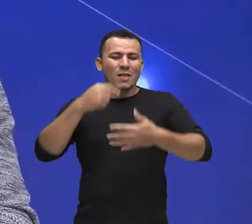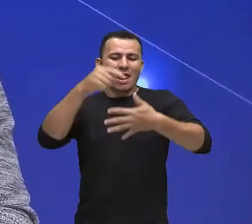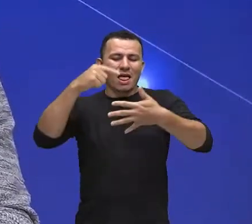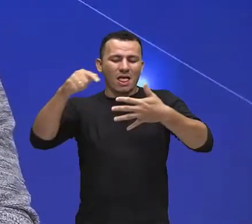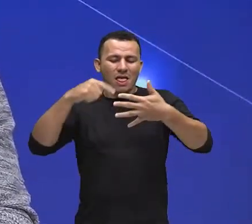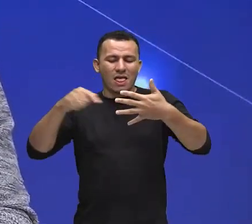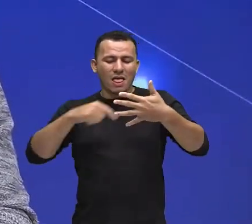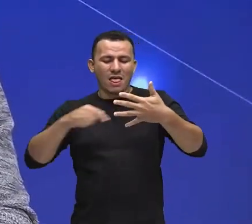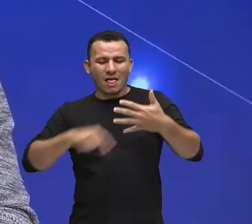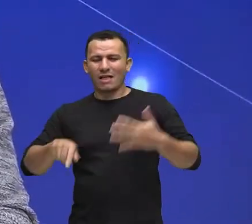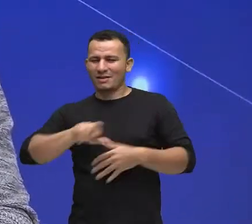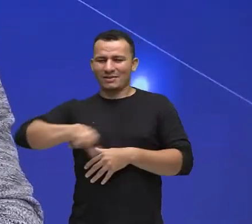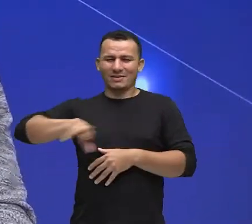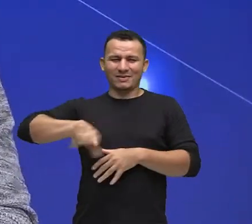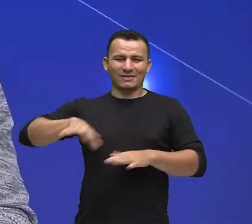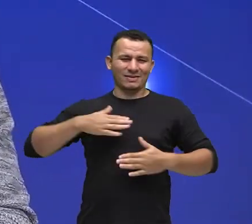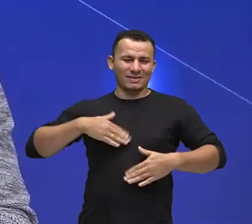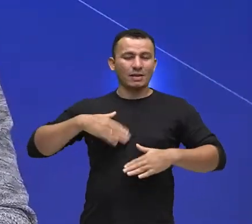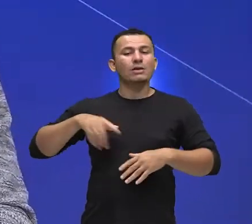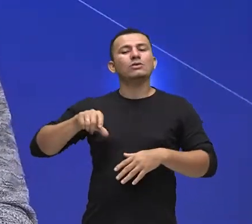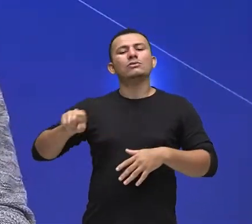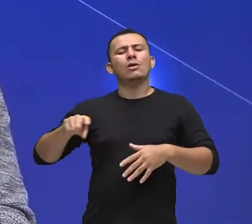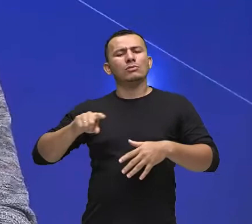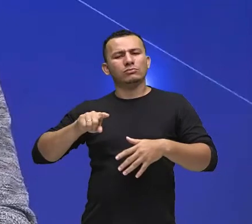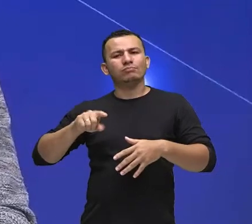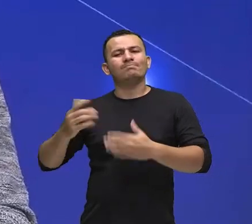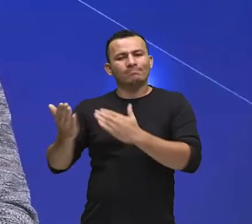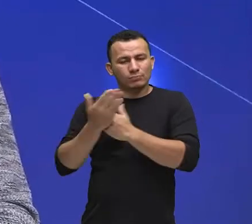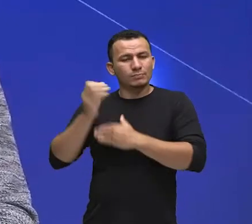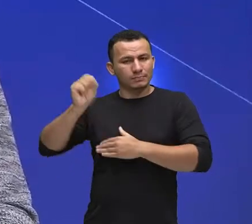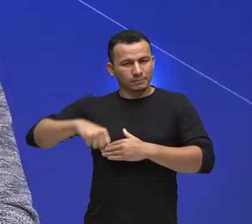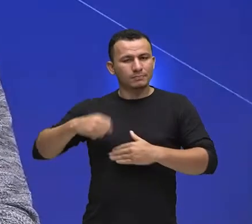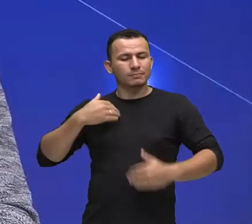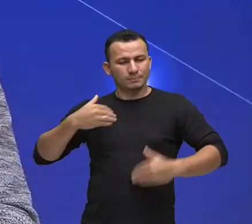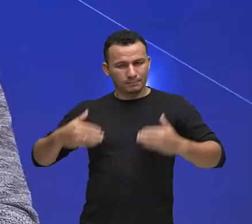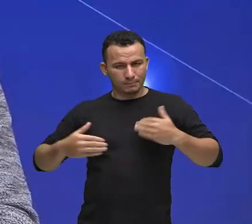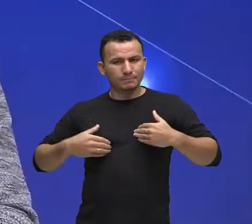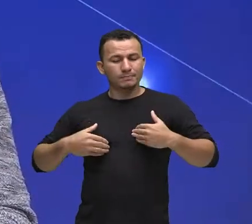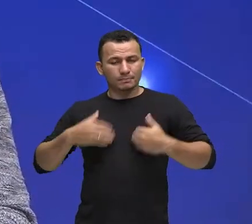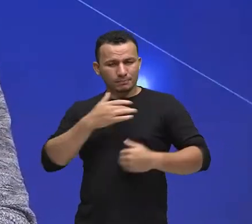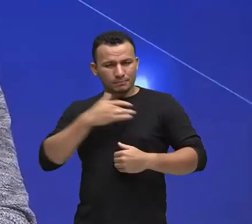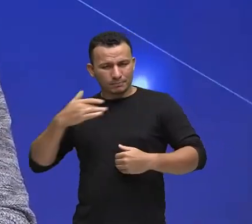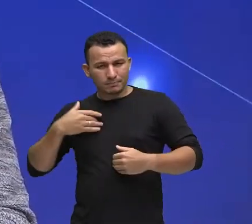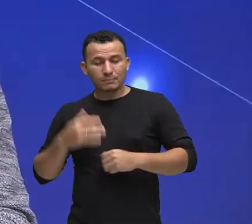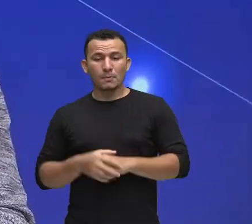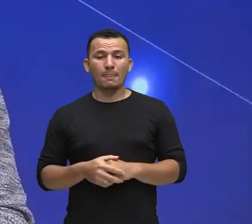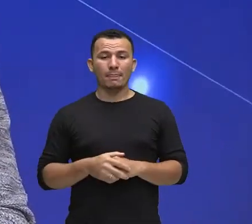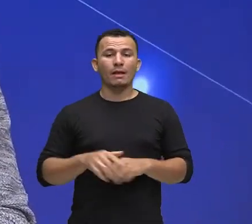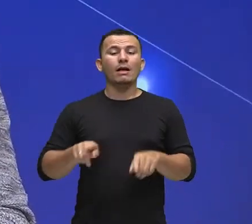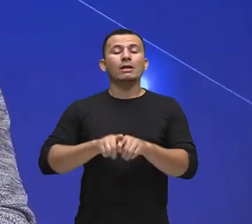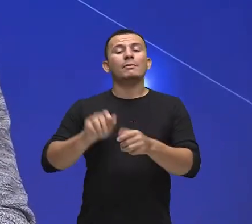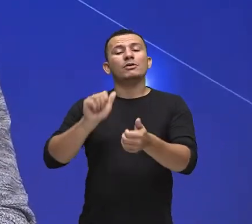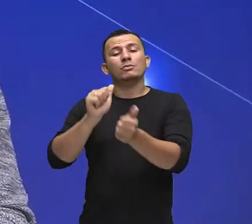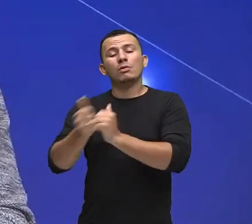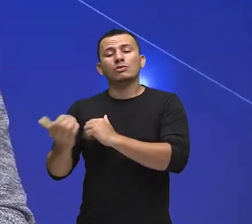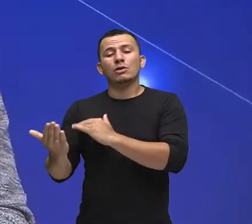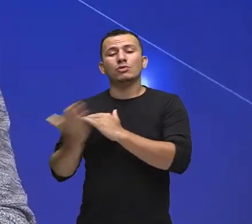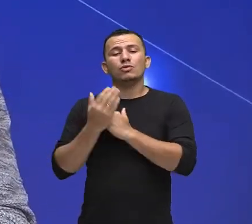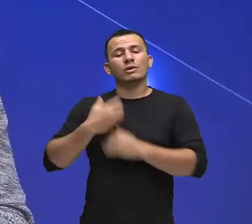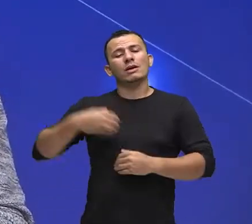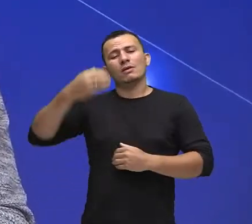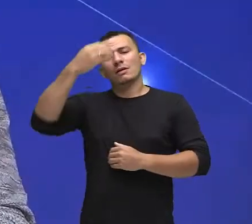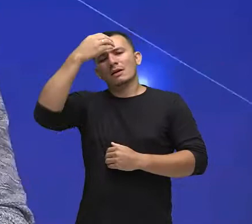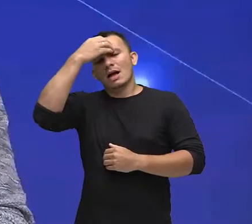como primários ou secundários, mas é concomitante também. Entretanto, o esporte contribui para a formação da personalidade e caráter